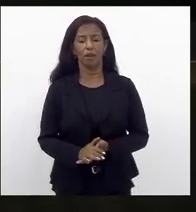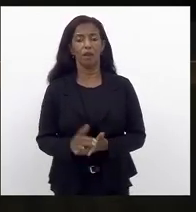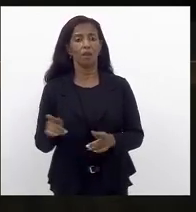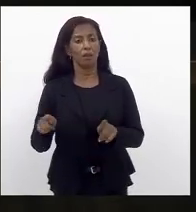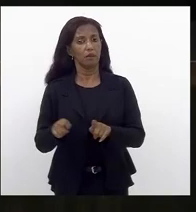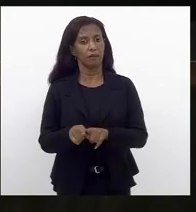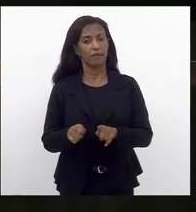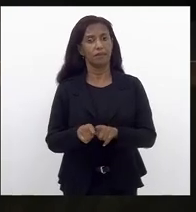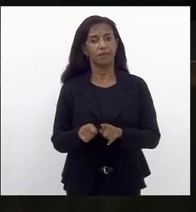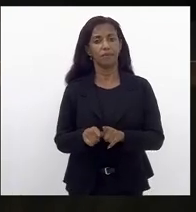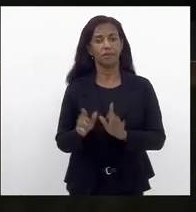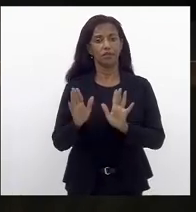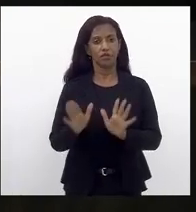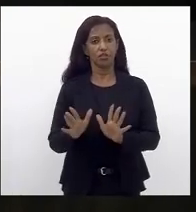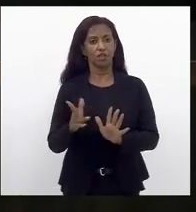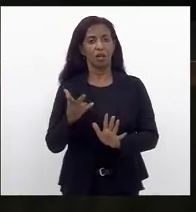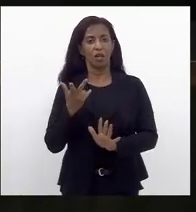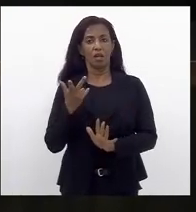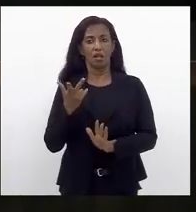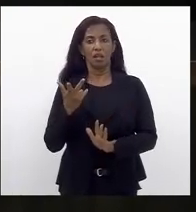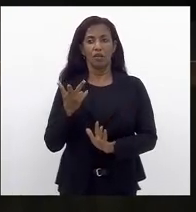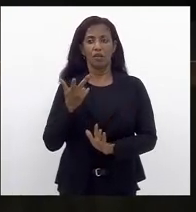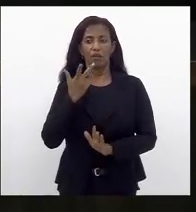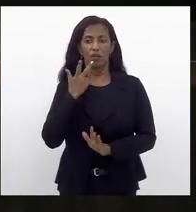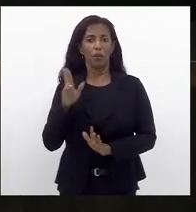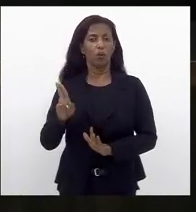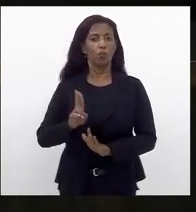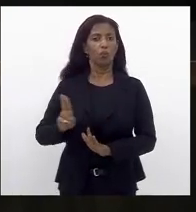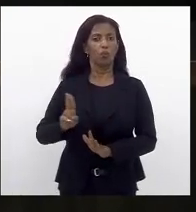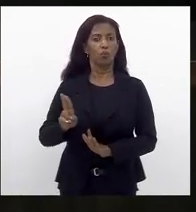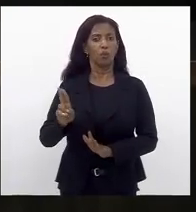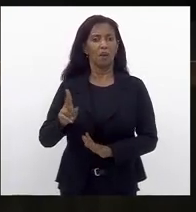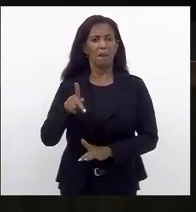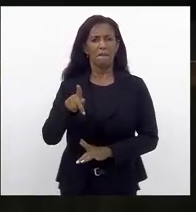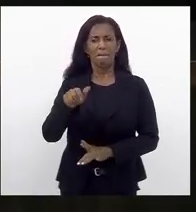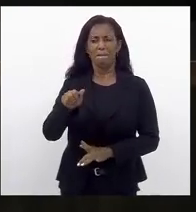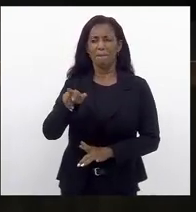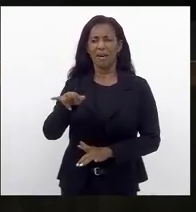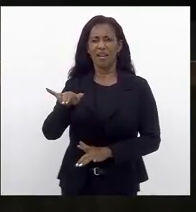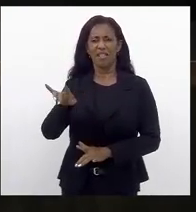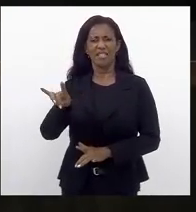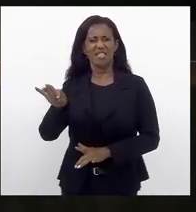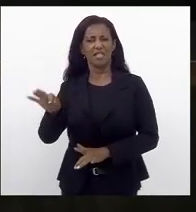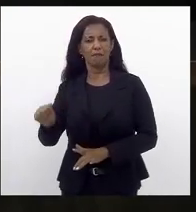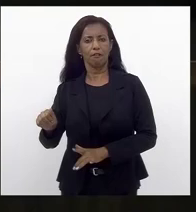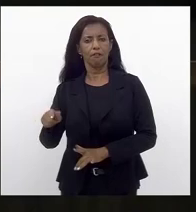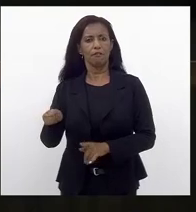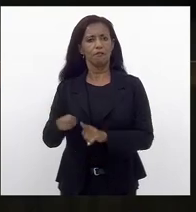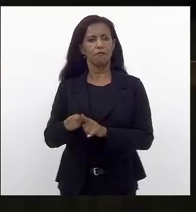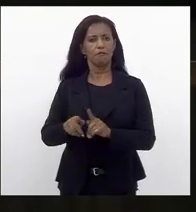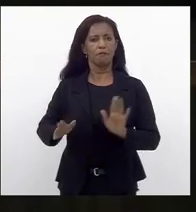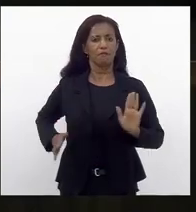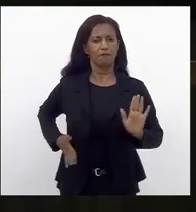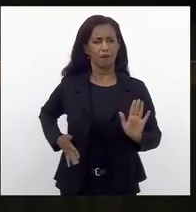ministro inclusive já o famoso já um sabor parasitas e vagabundos uma criatura que tem